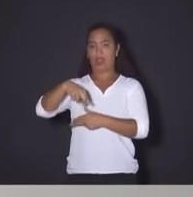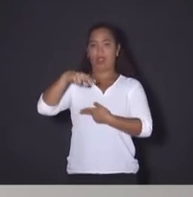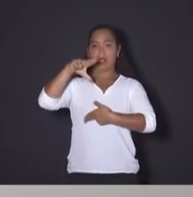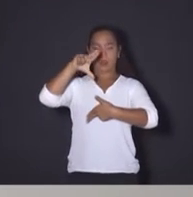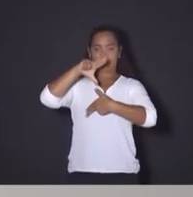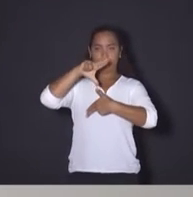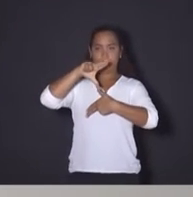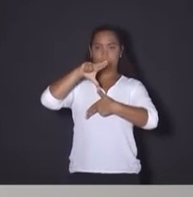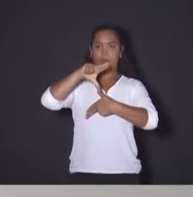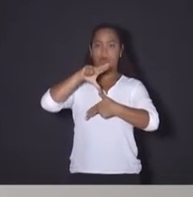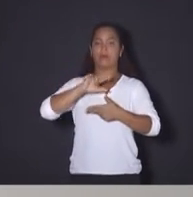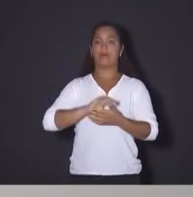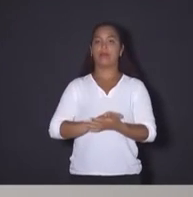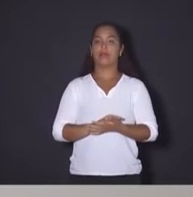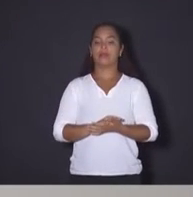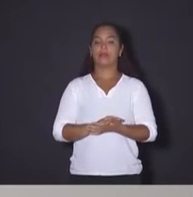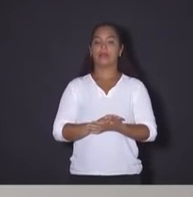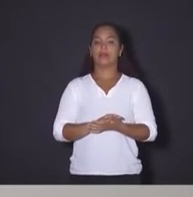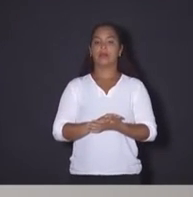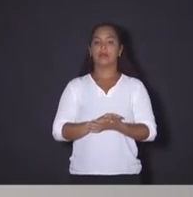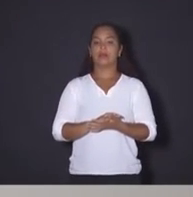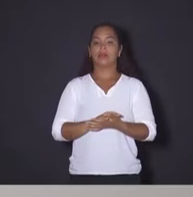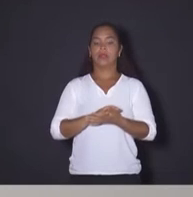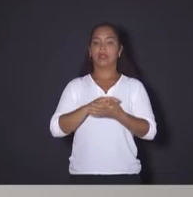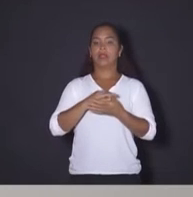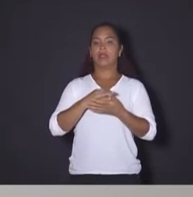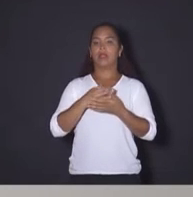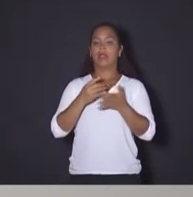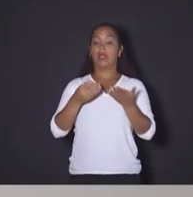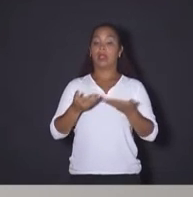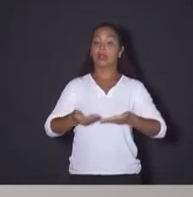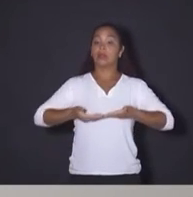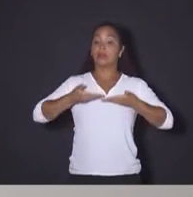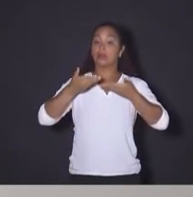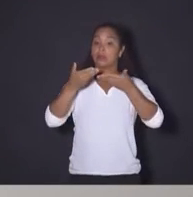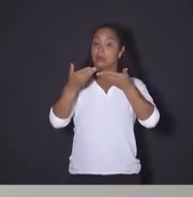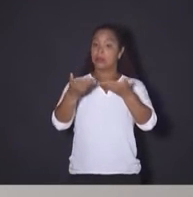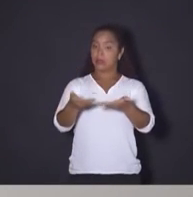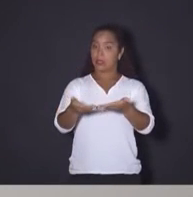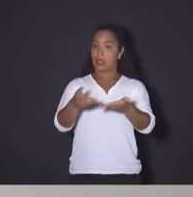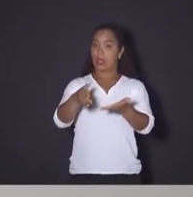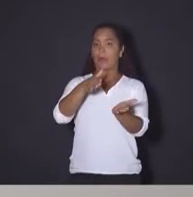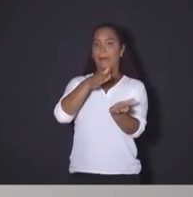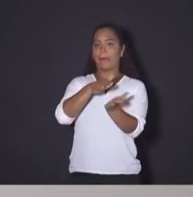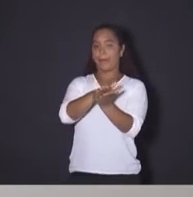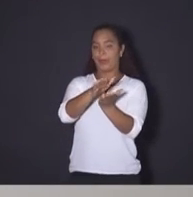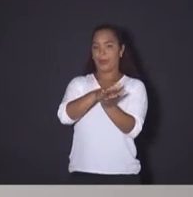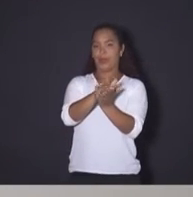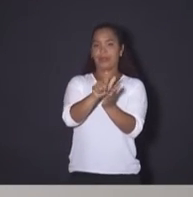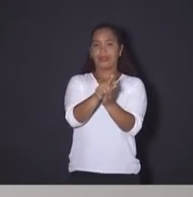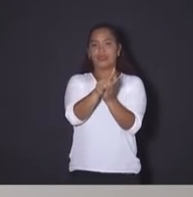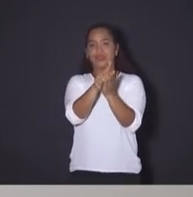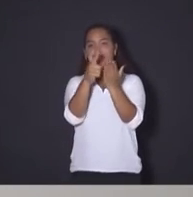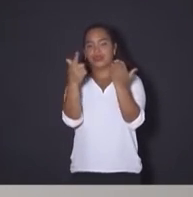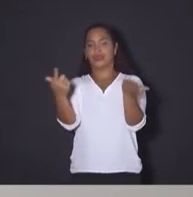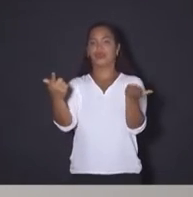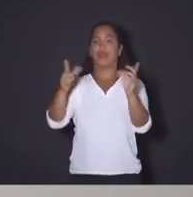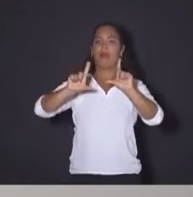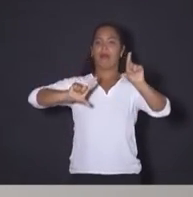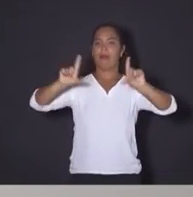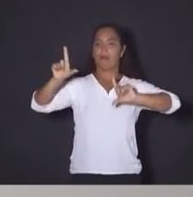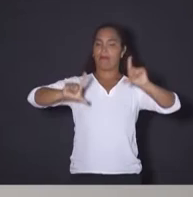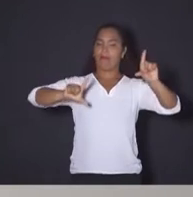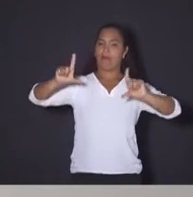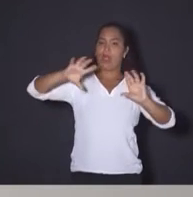bahia e nos e nos legou essa pérola que foi publicado por jornais do mundo inteiro e